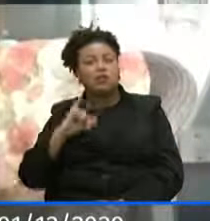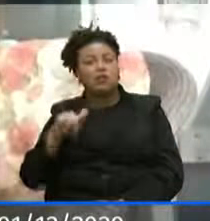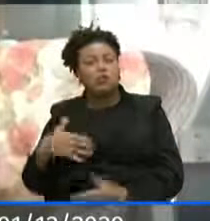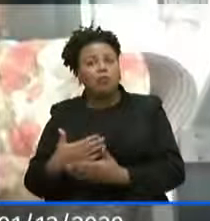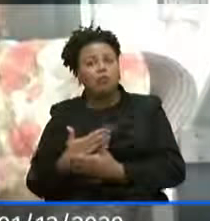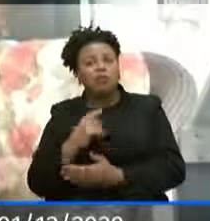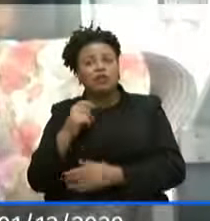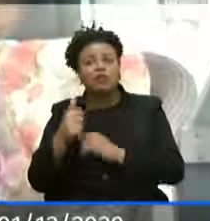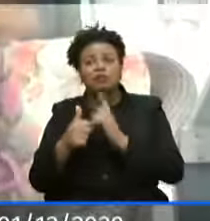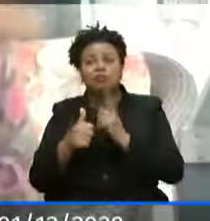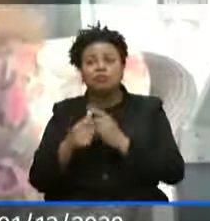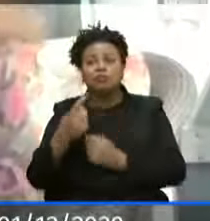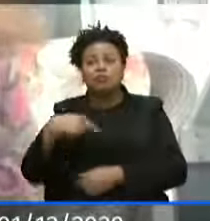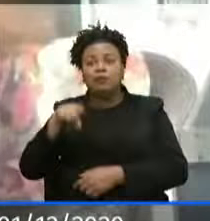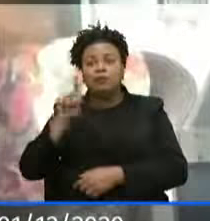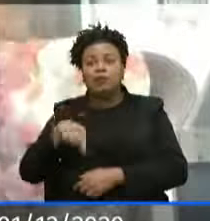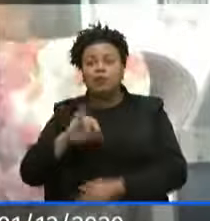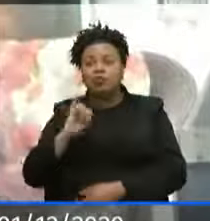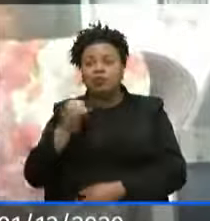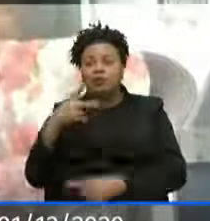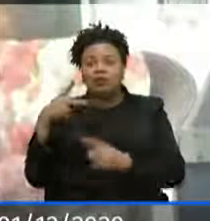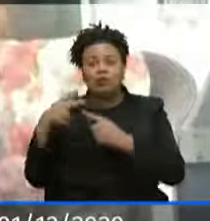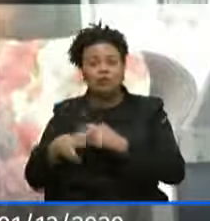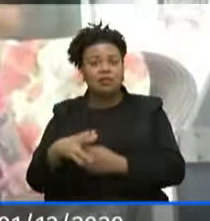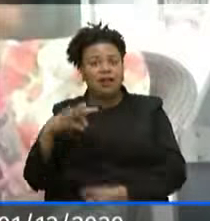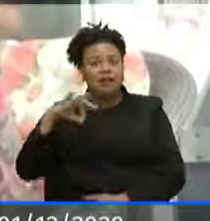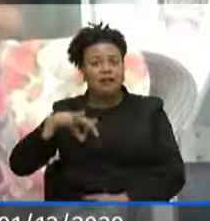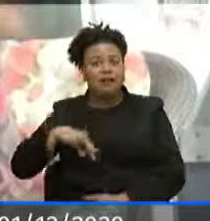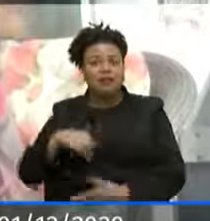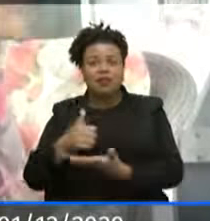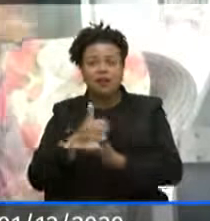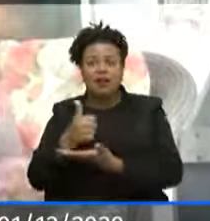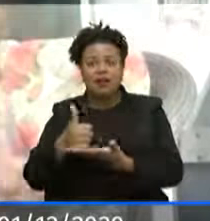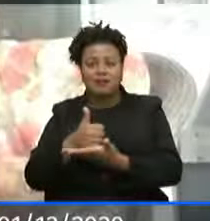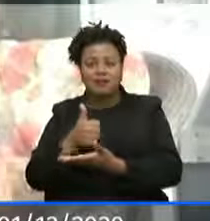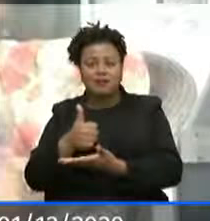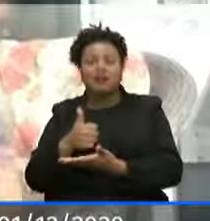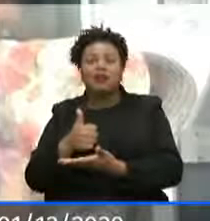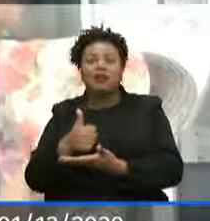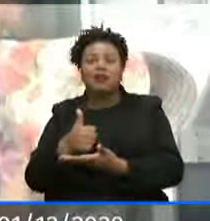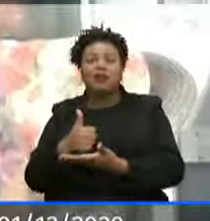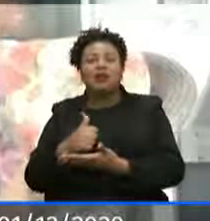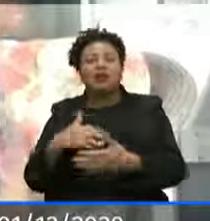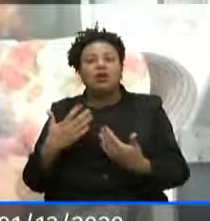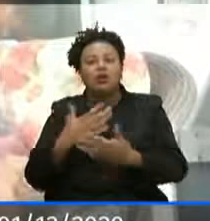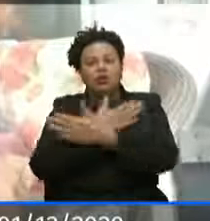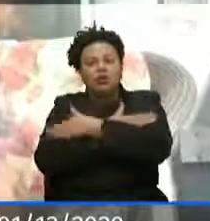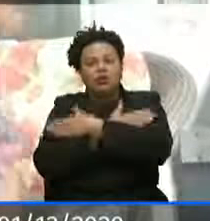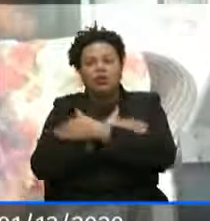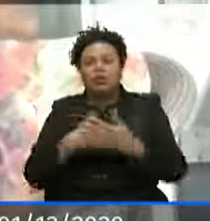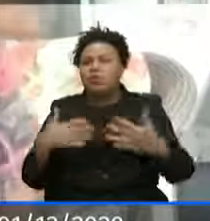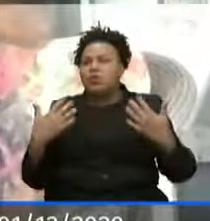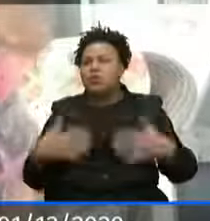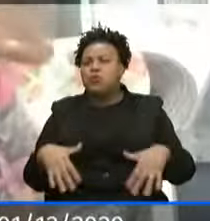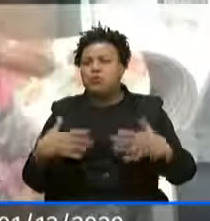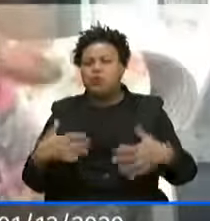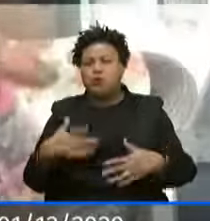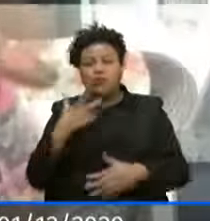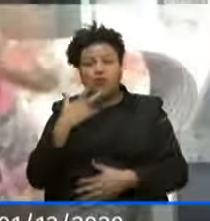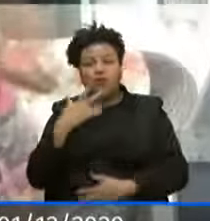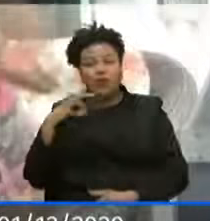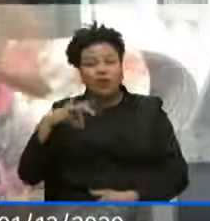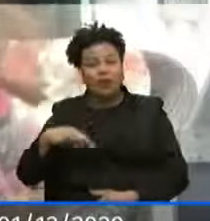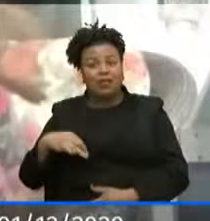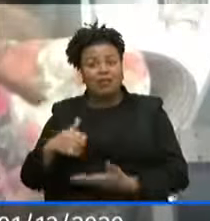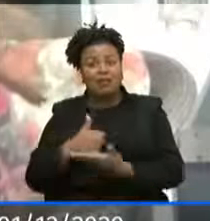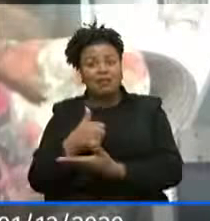de 1º de janeiro não ter mais renda básica. E o desemprego está alto. Eu estou falando da renda